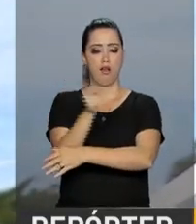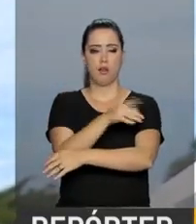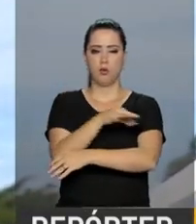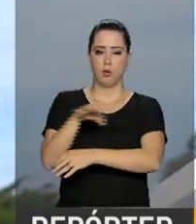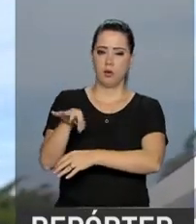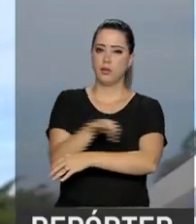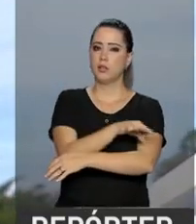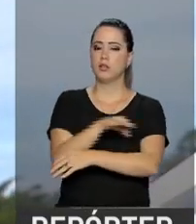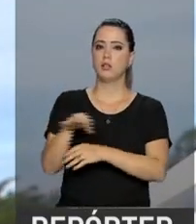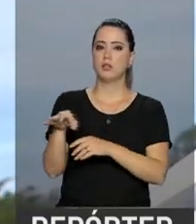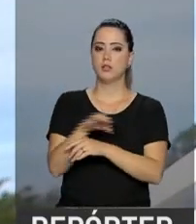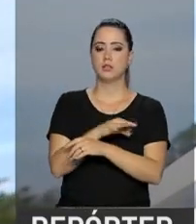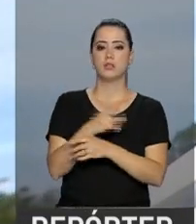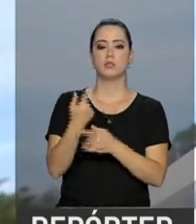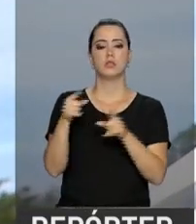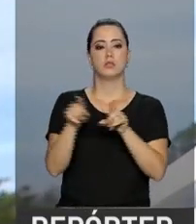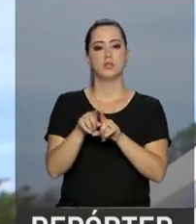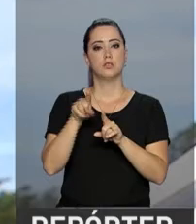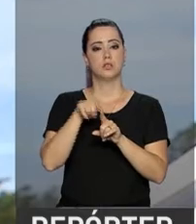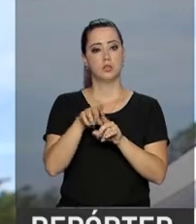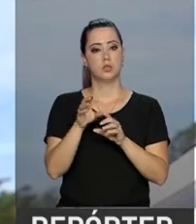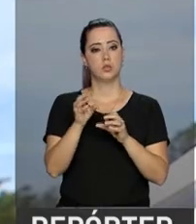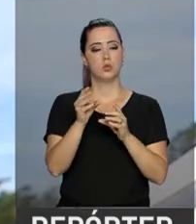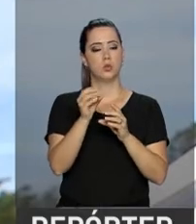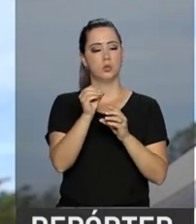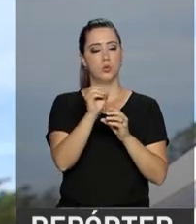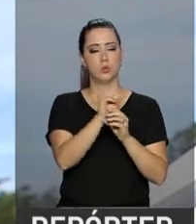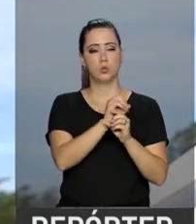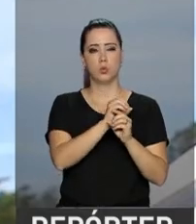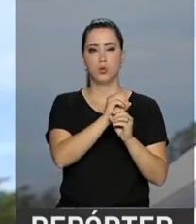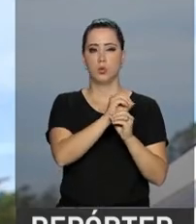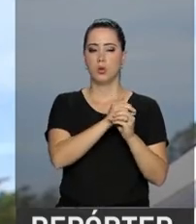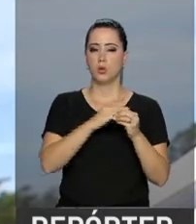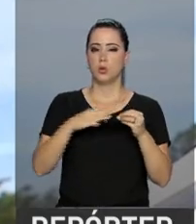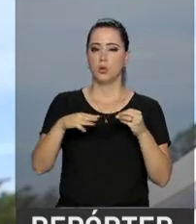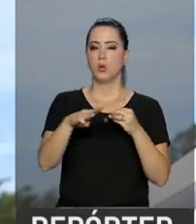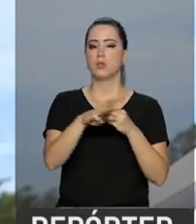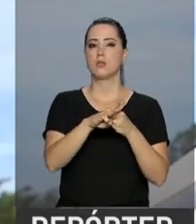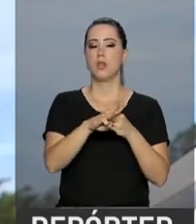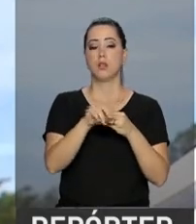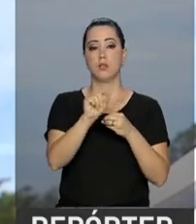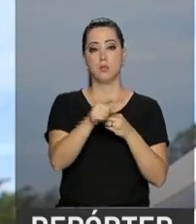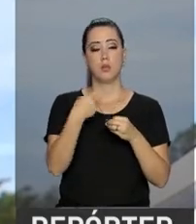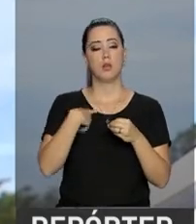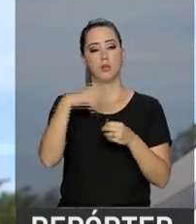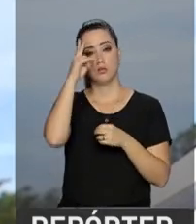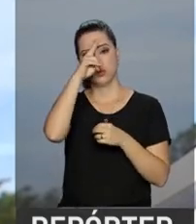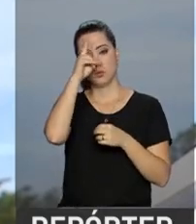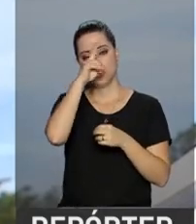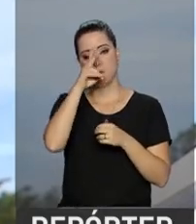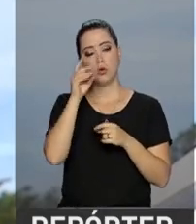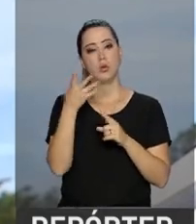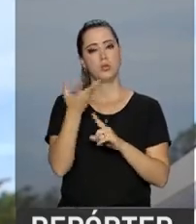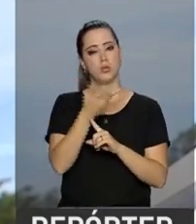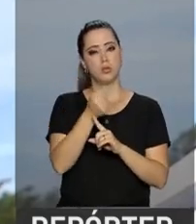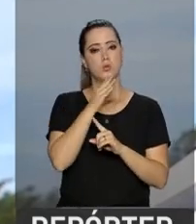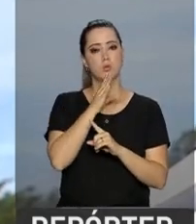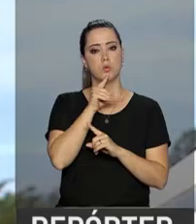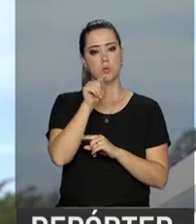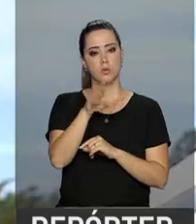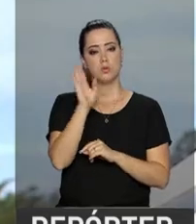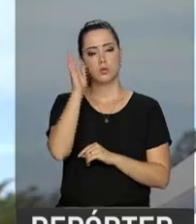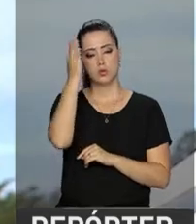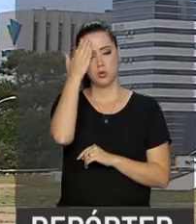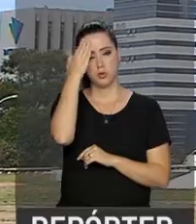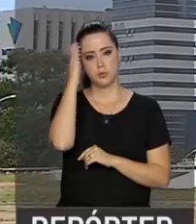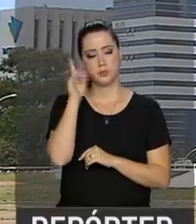por isso que eles vêm aqui. É tratado em sala de aula essa arquitetura do Oscar Niemeyer nas aulas de história de arte. Então, eles vieram perto conhecer o que ele já